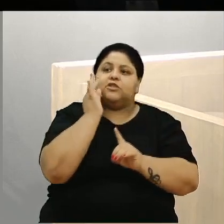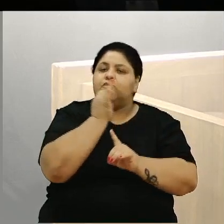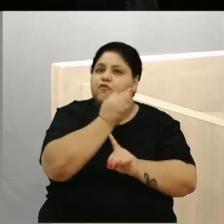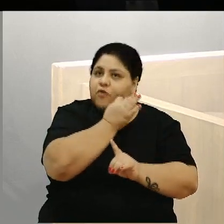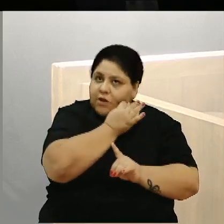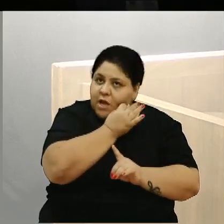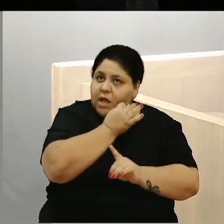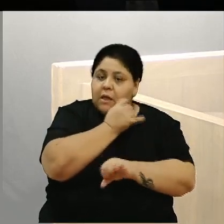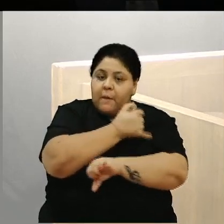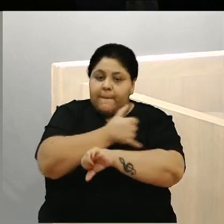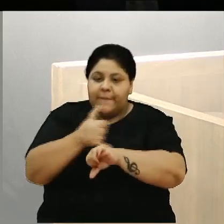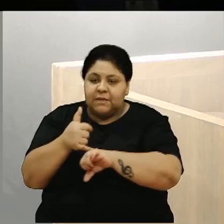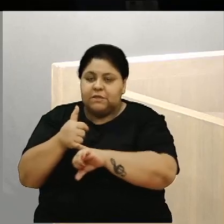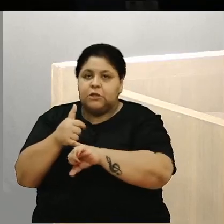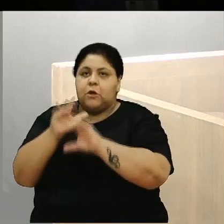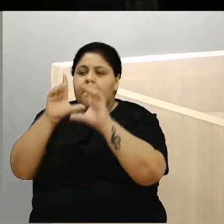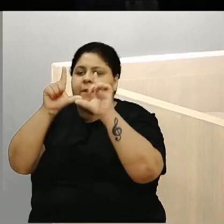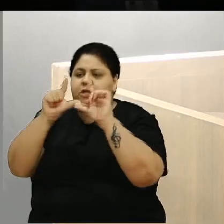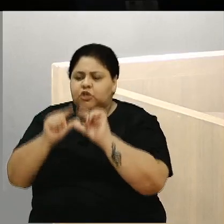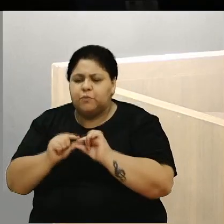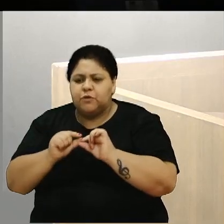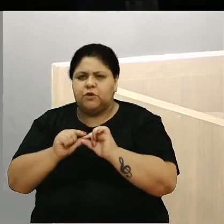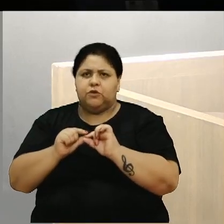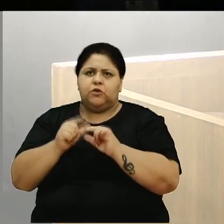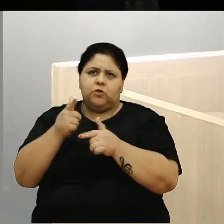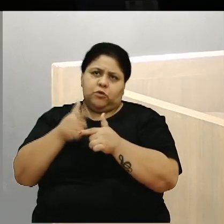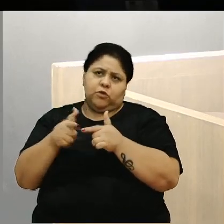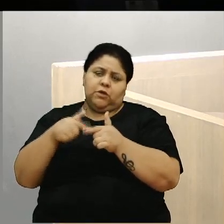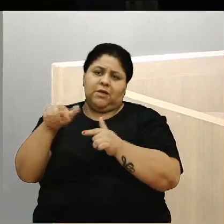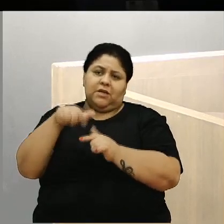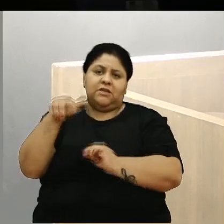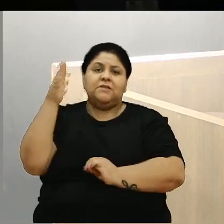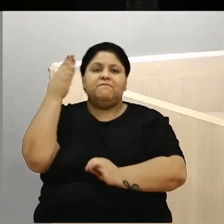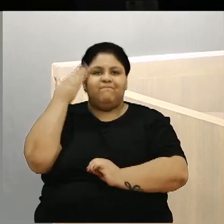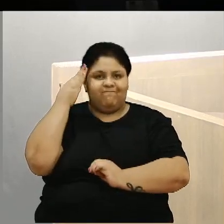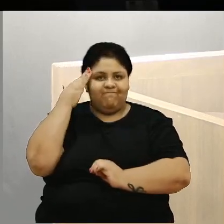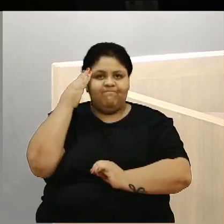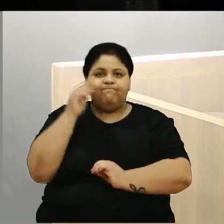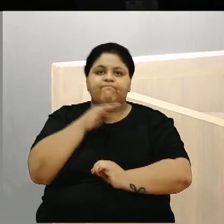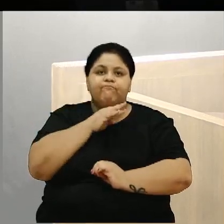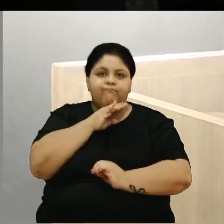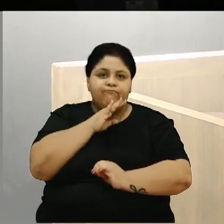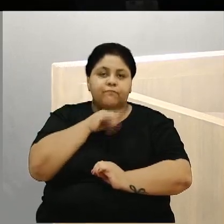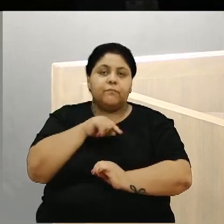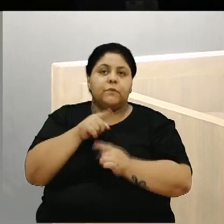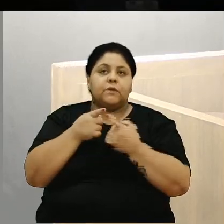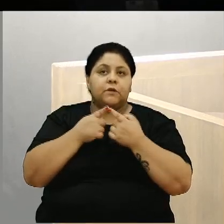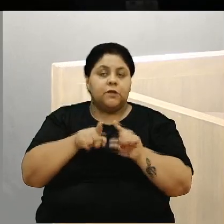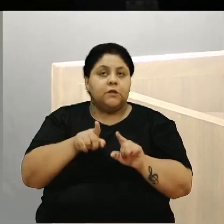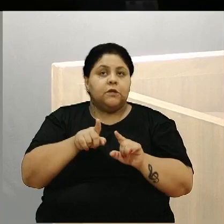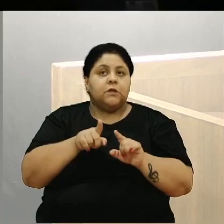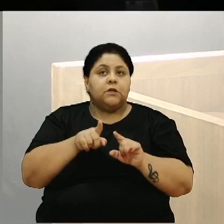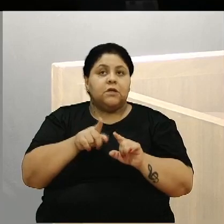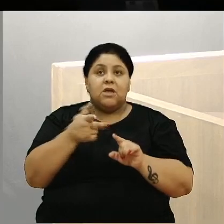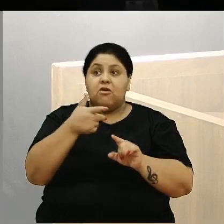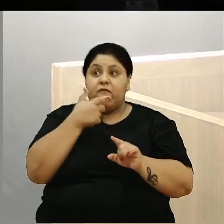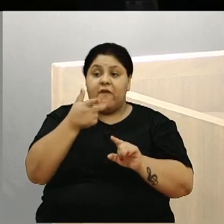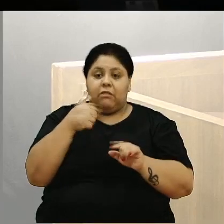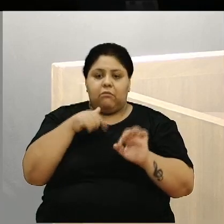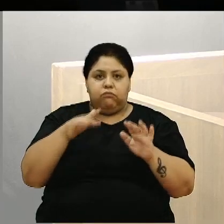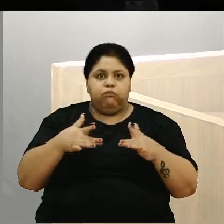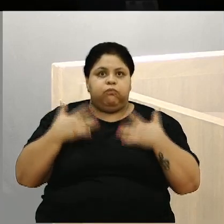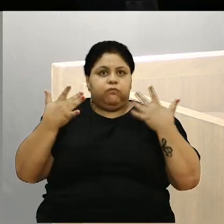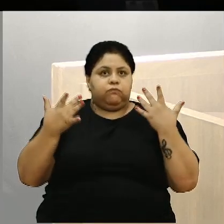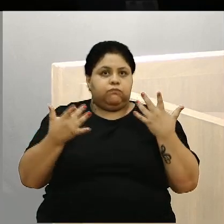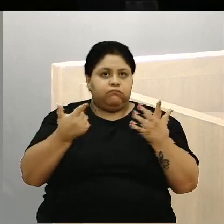tentar minimizar o máximo possível essa situação que a gente sabe que é ruim, né? Mas realmente eu confesso que eu me assustei com o que